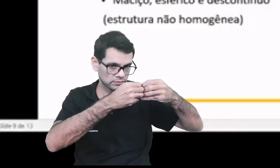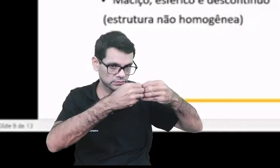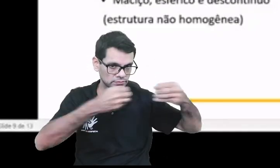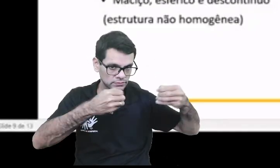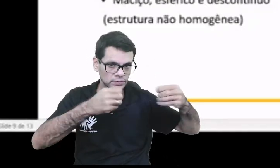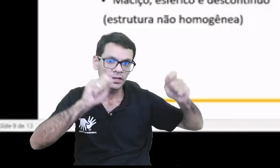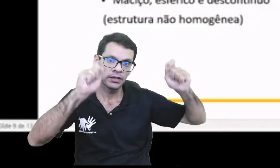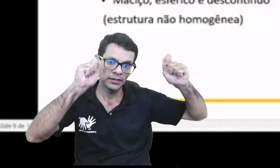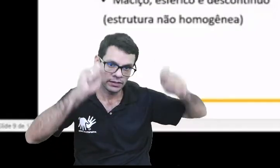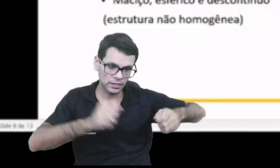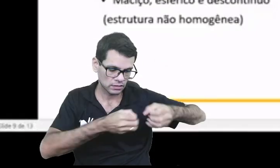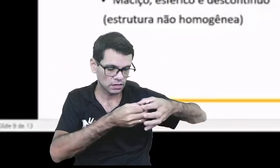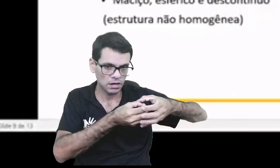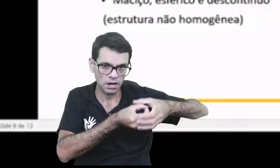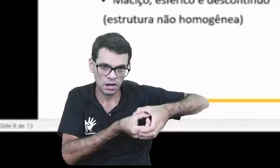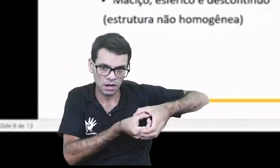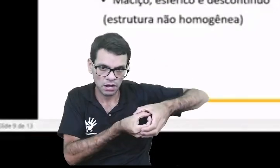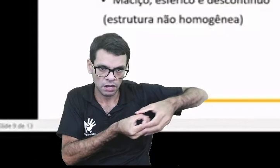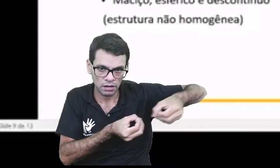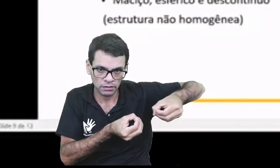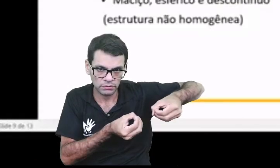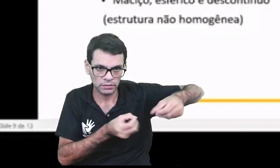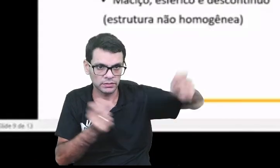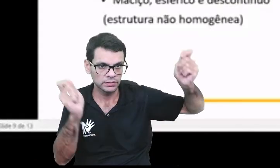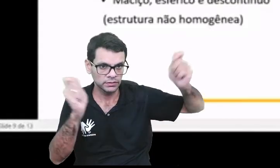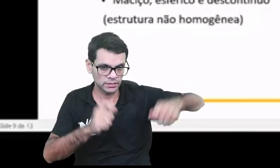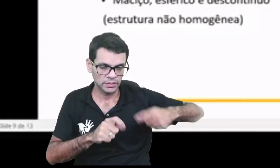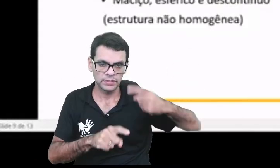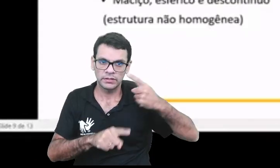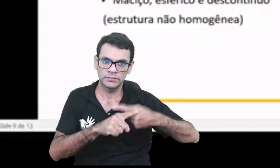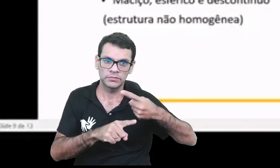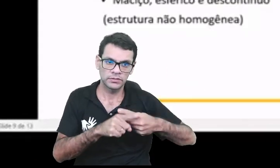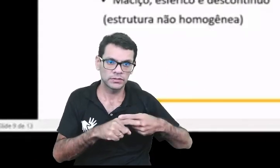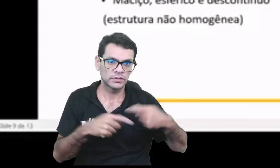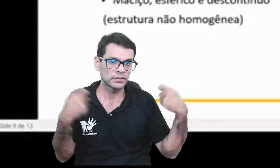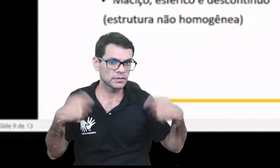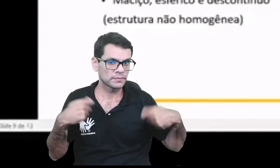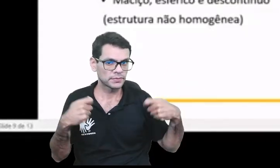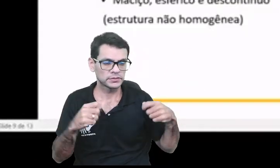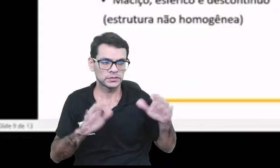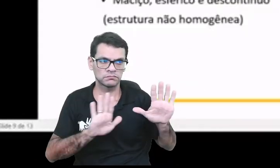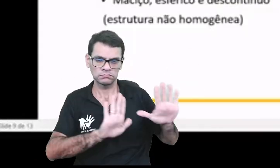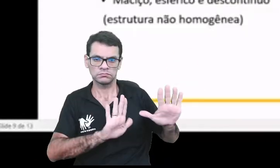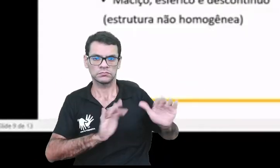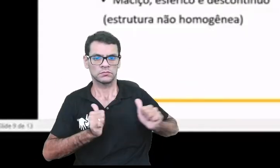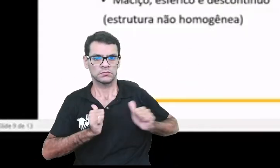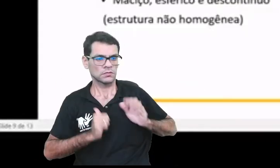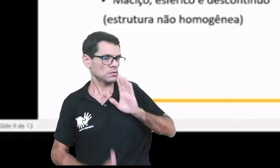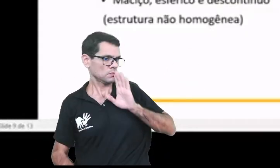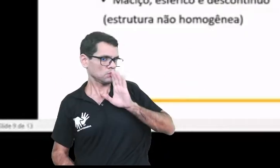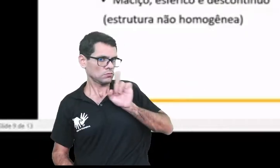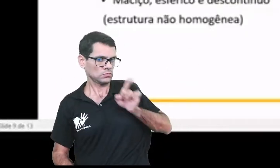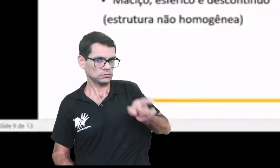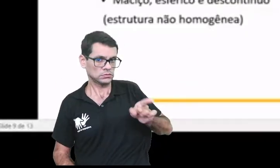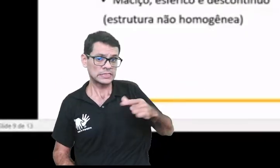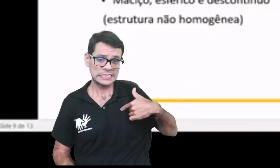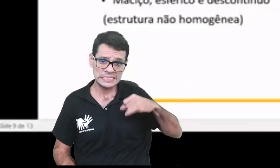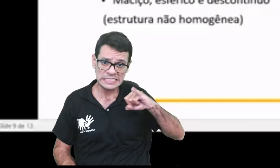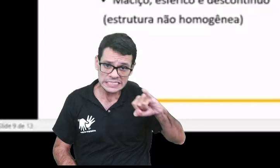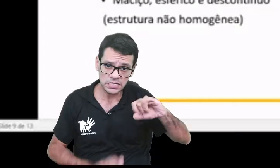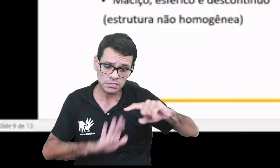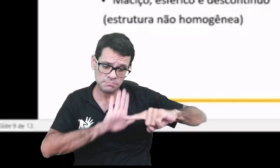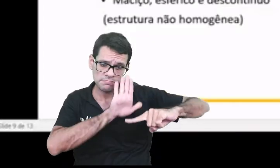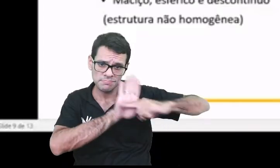carregada positivamente, porque ele entendia assim, tem que ser neutro. Tem que ser neutro. Se eu tenho partículas negativas, que